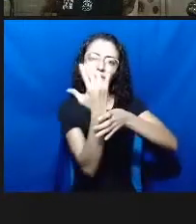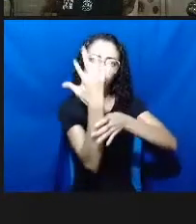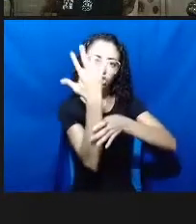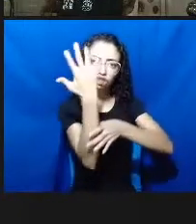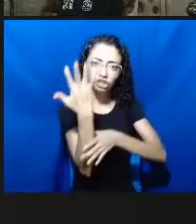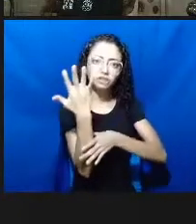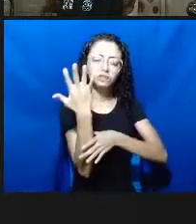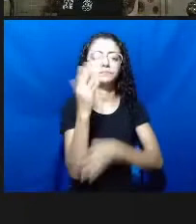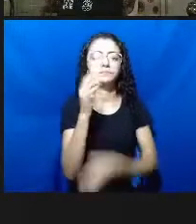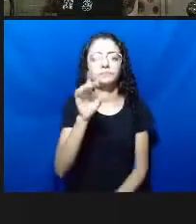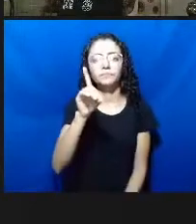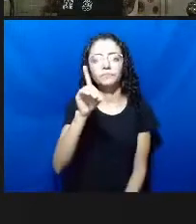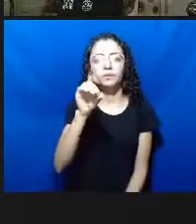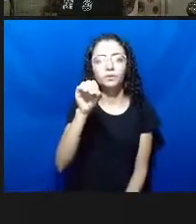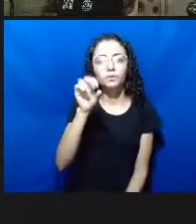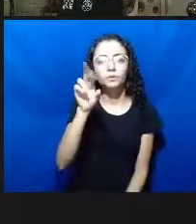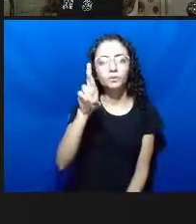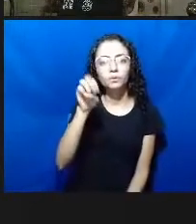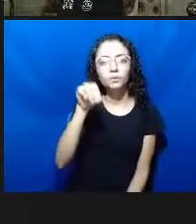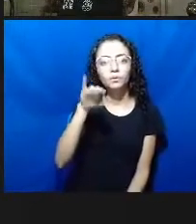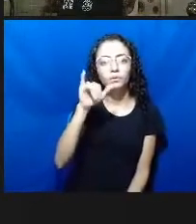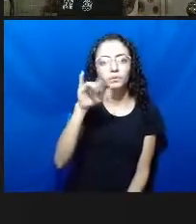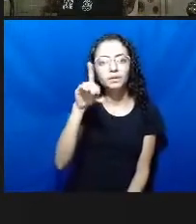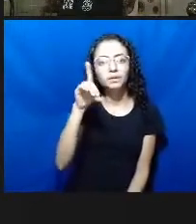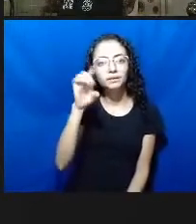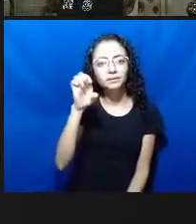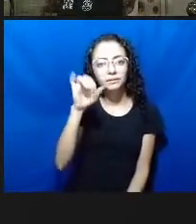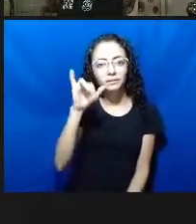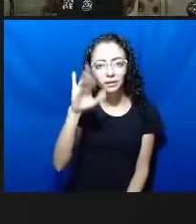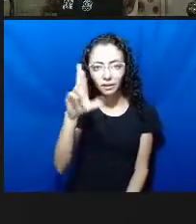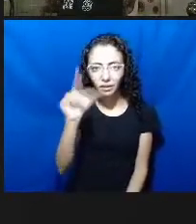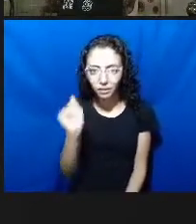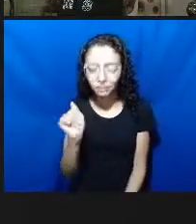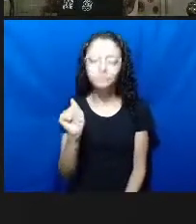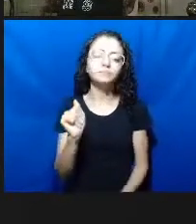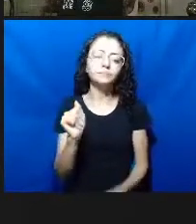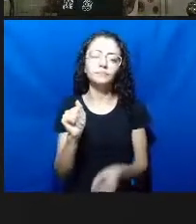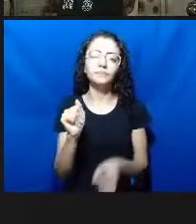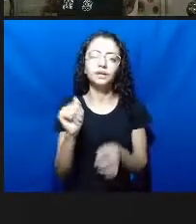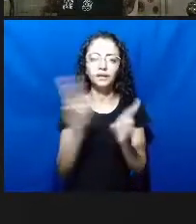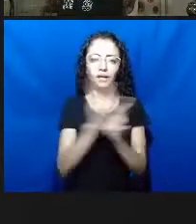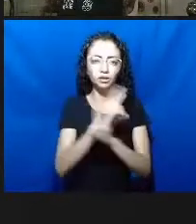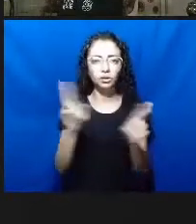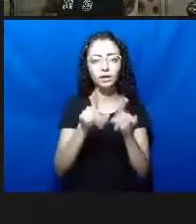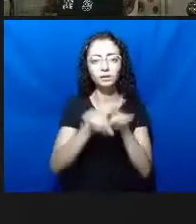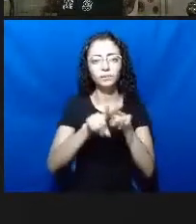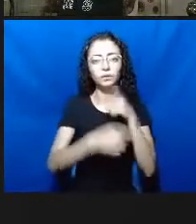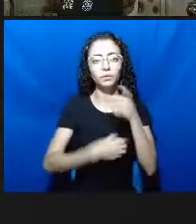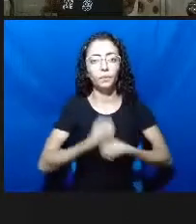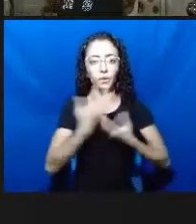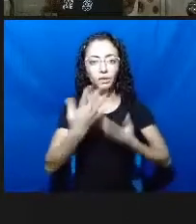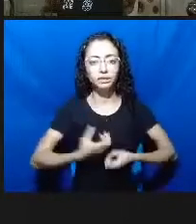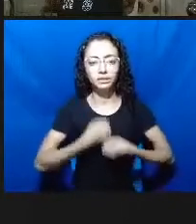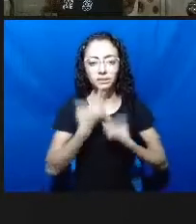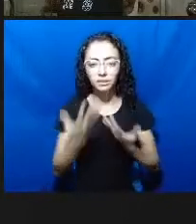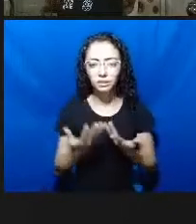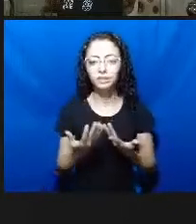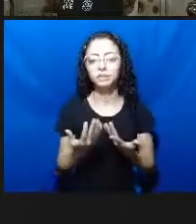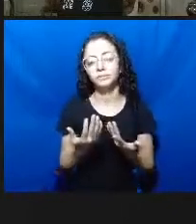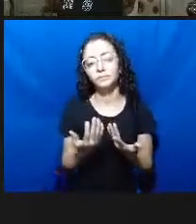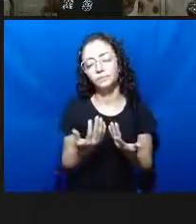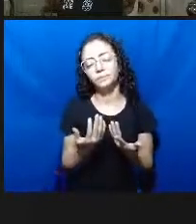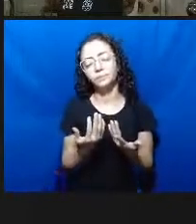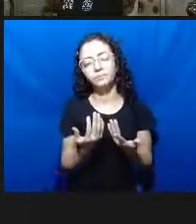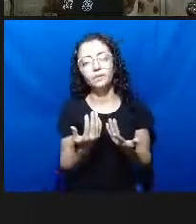uma característica muito próxima à ideia de poesia, à ideia de você tocar em alguma coisa. Quando você toca nessa coisa, essa coisa se fecha e ela adquire